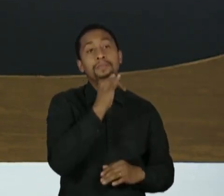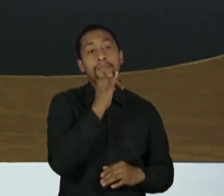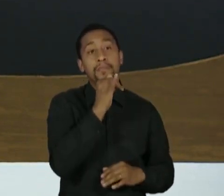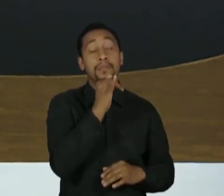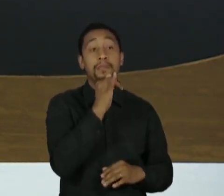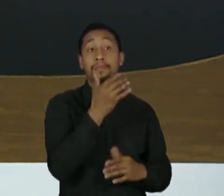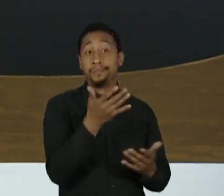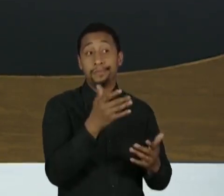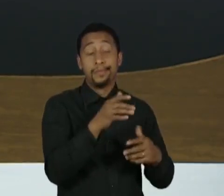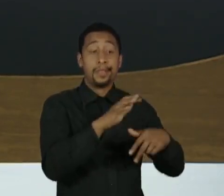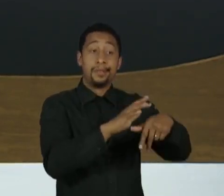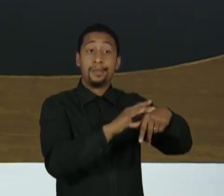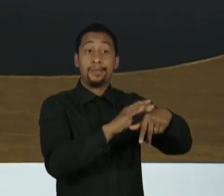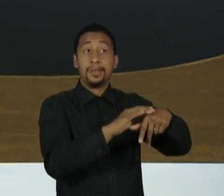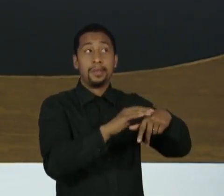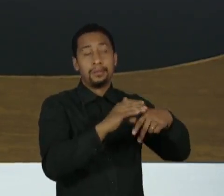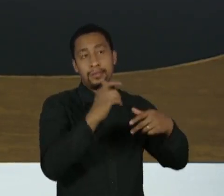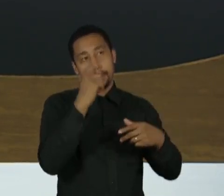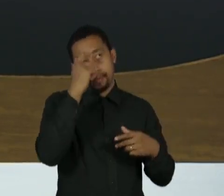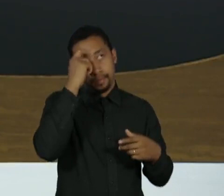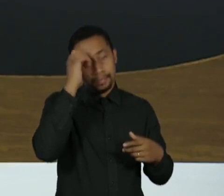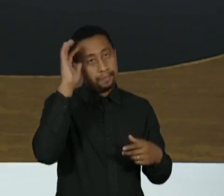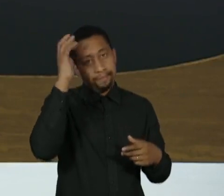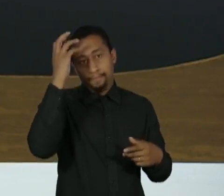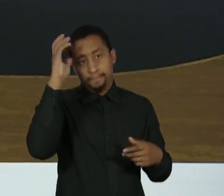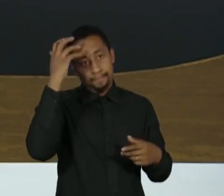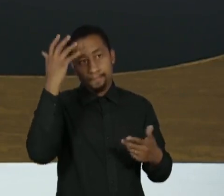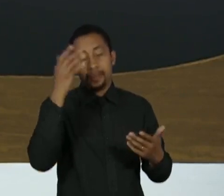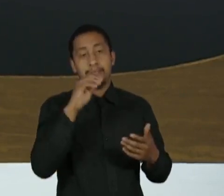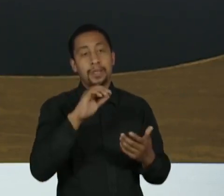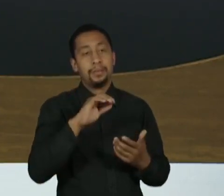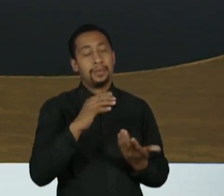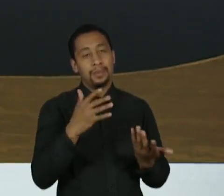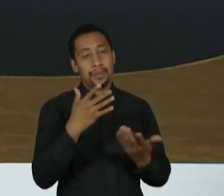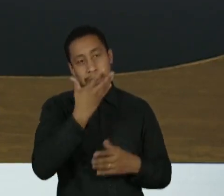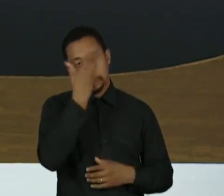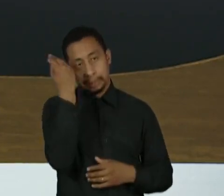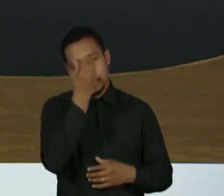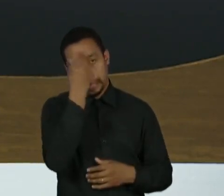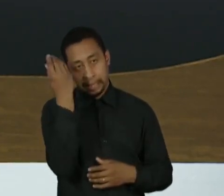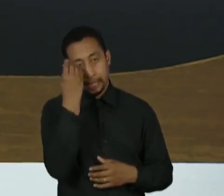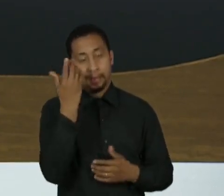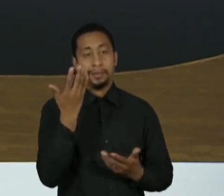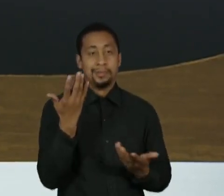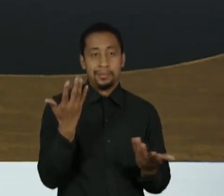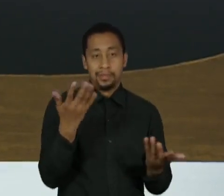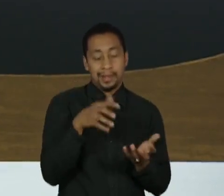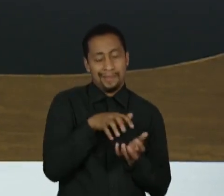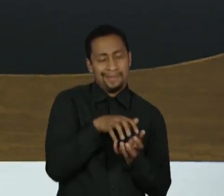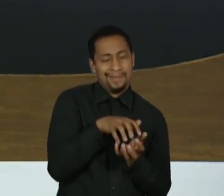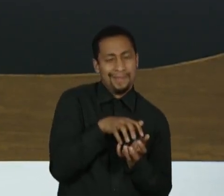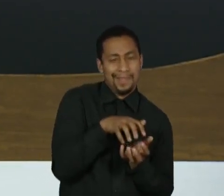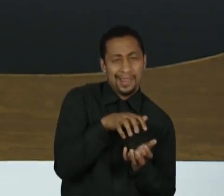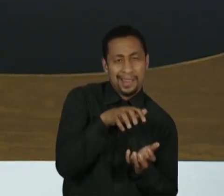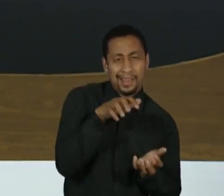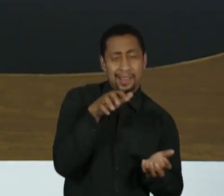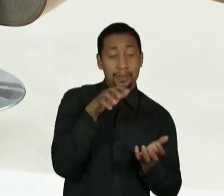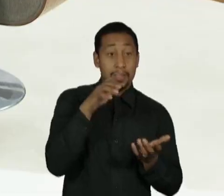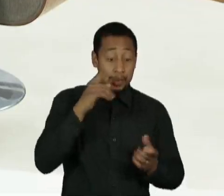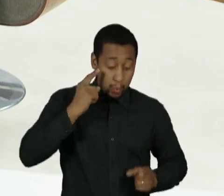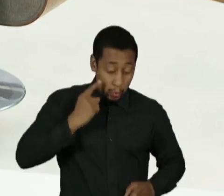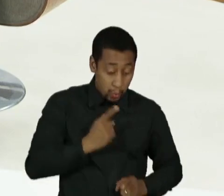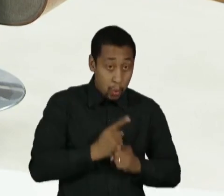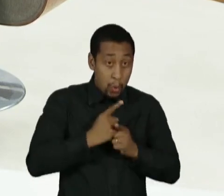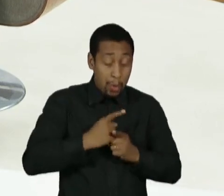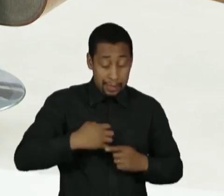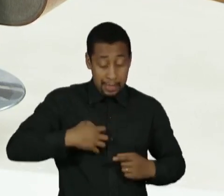acometidos de demências como Mal de Alzheimer e já em idade avançada e que descobrem um tumor eu